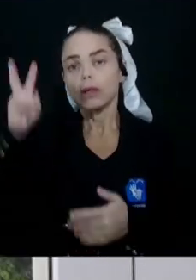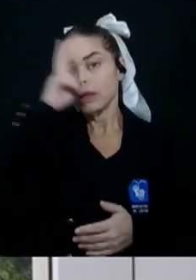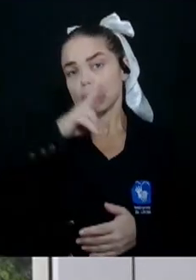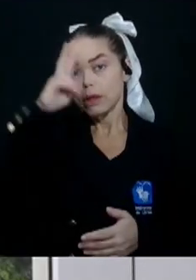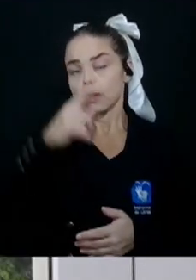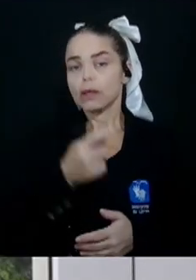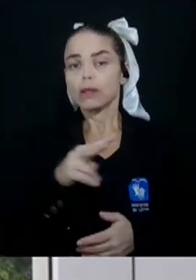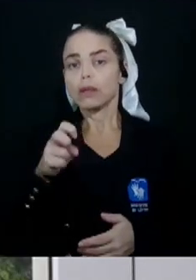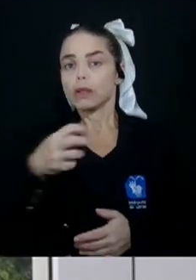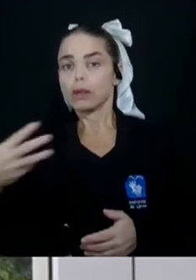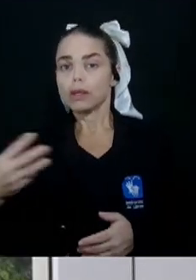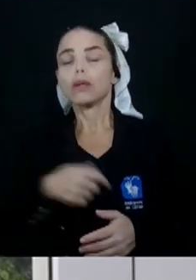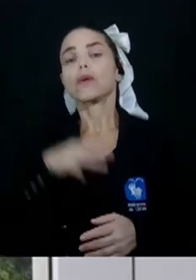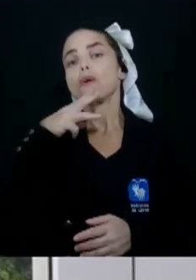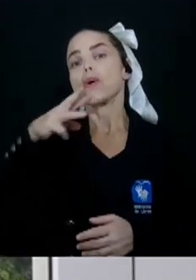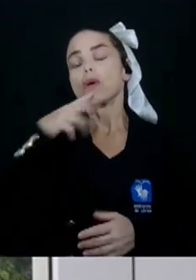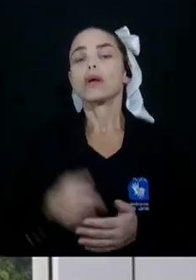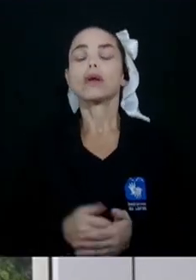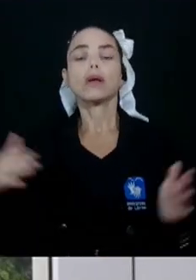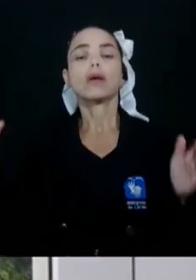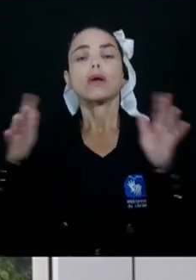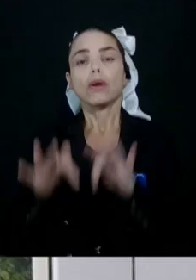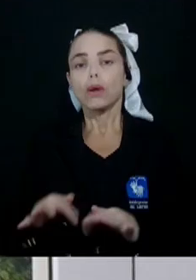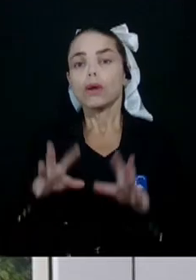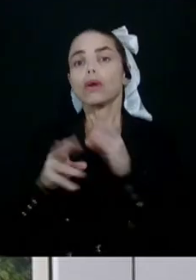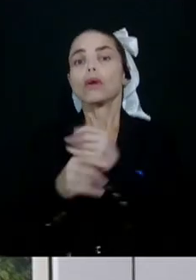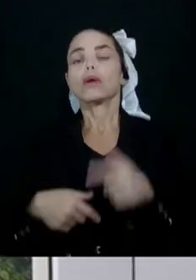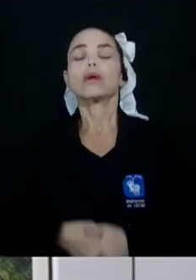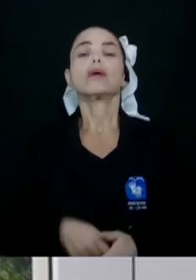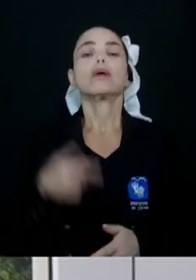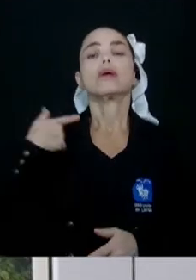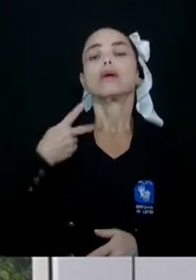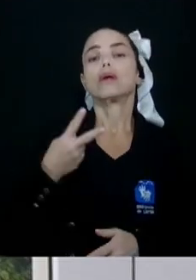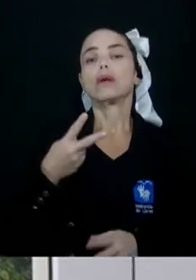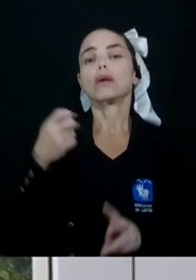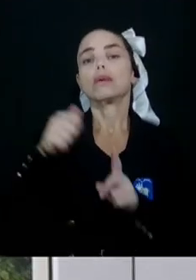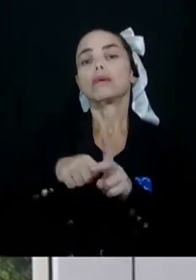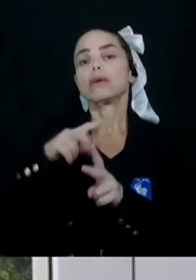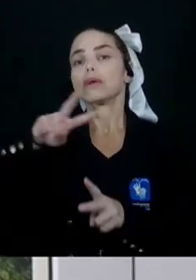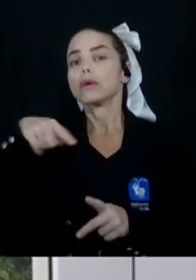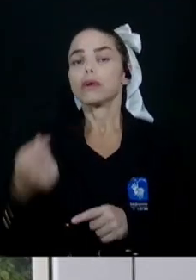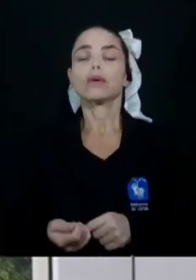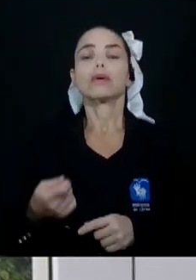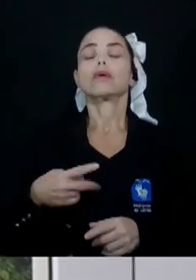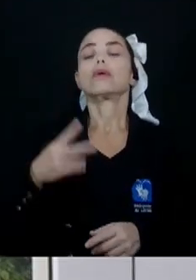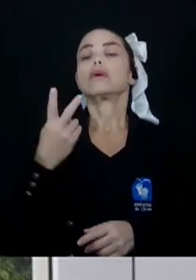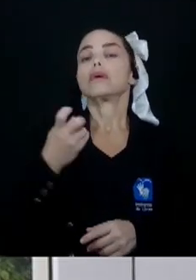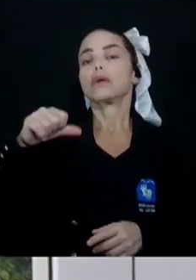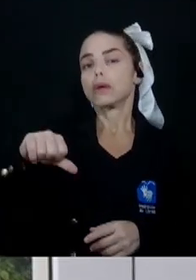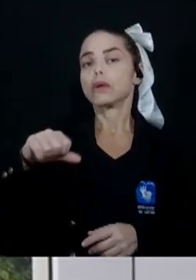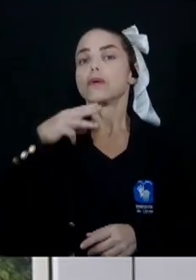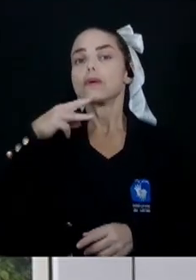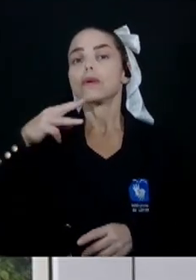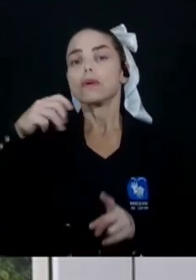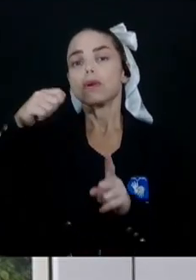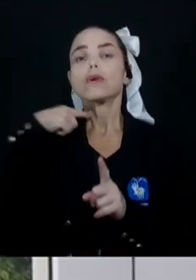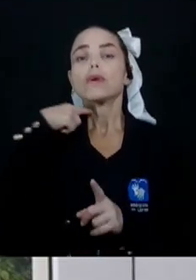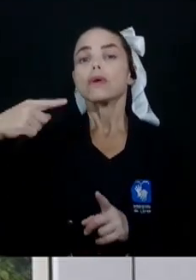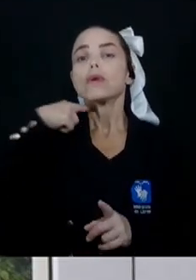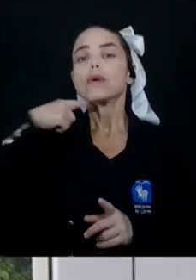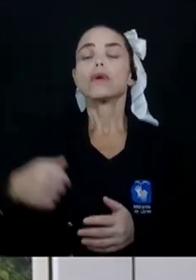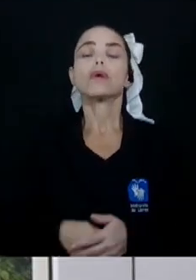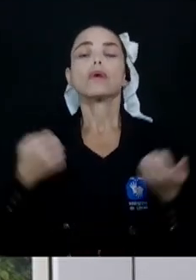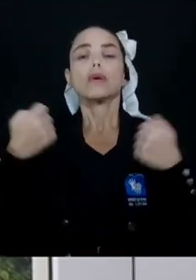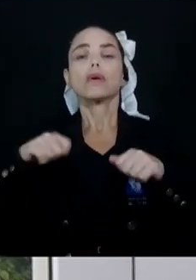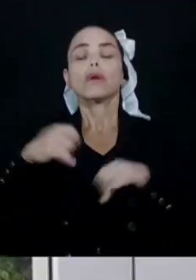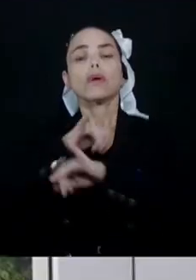março, e vai terminar pouco mais de 2 meses depois, em 29 de maio. Para este ano, precisa declarar quem